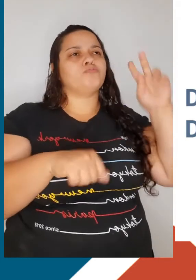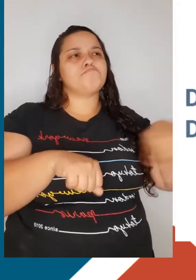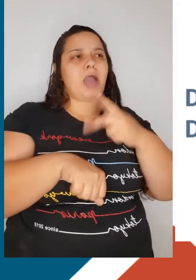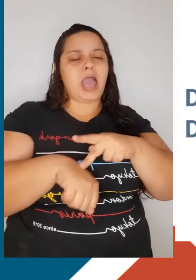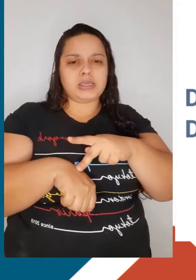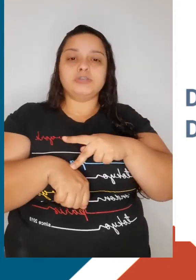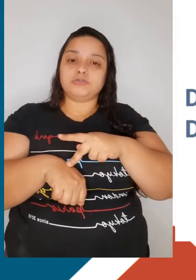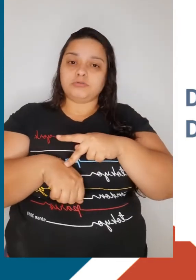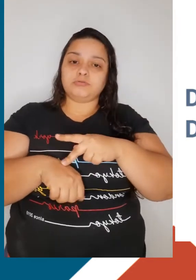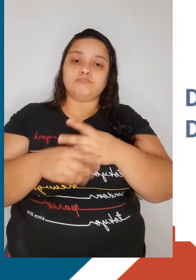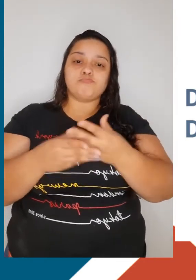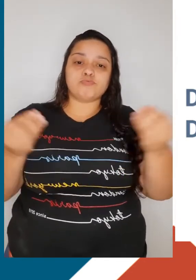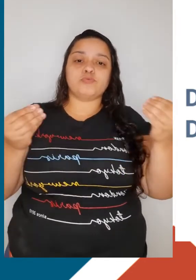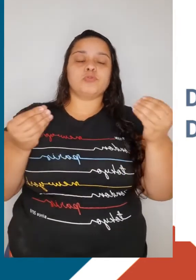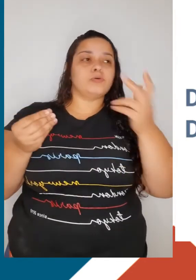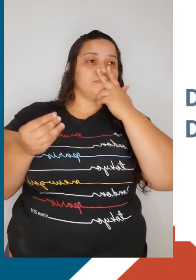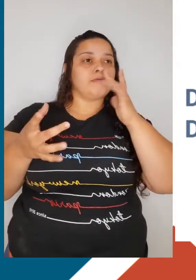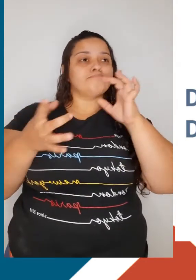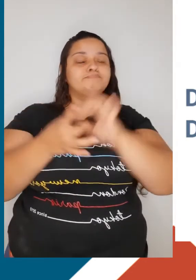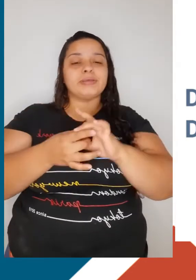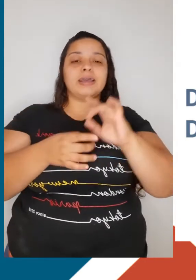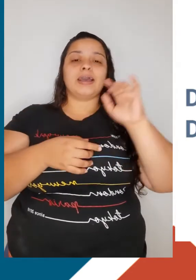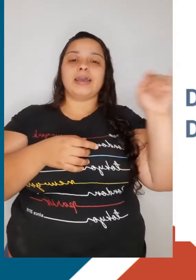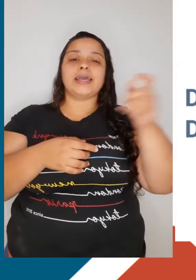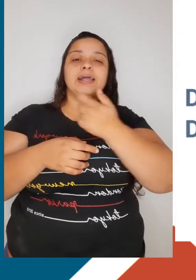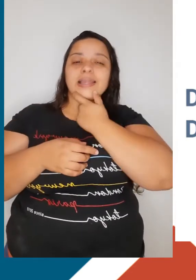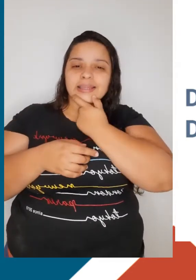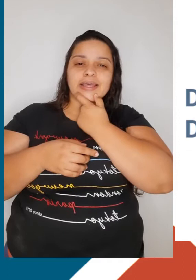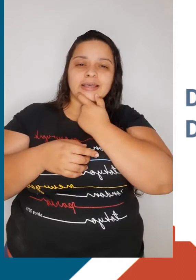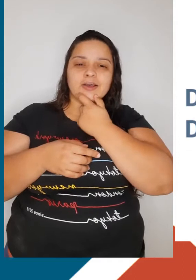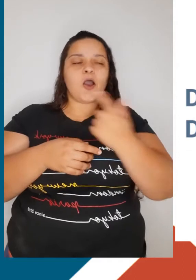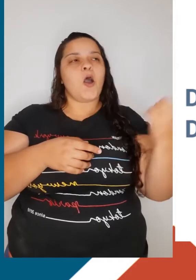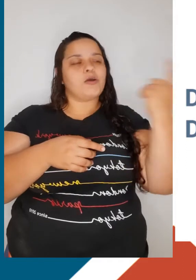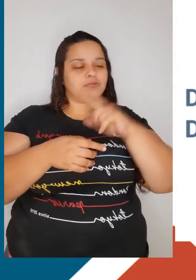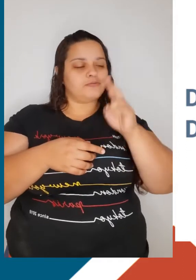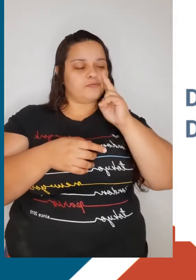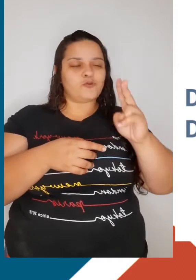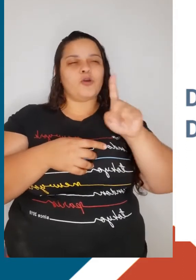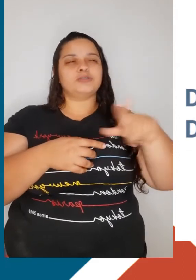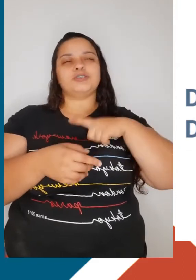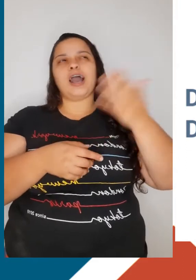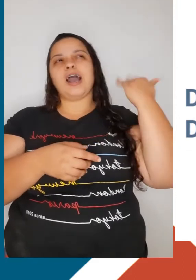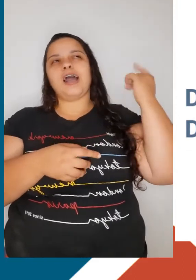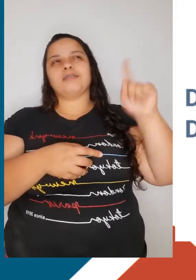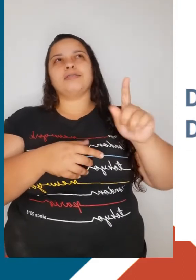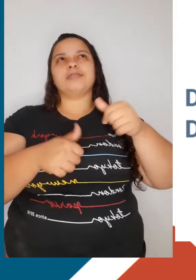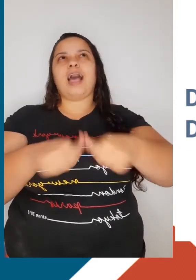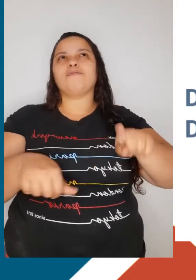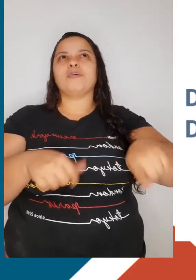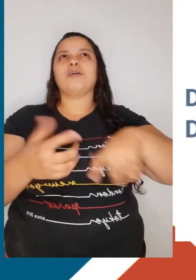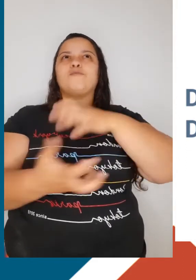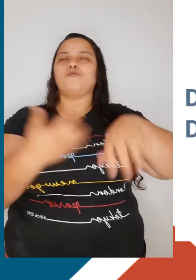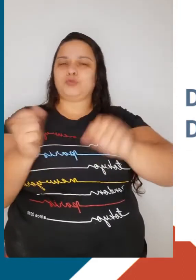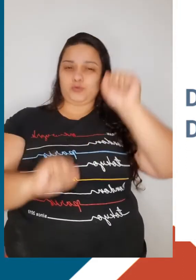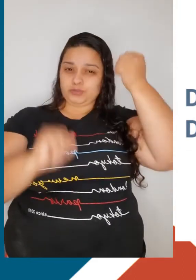dos países amigos. Decisão que beneficiou em muito a sua aliada Inglaterra, que estava em processo de revolução industrial. Vocês viram isso na aula sobre